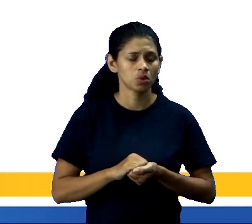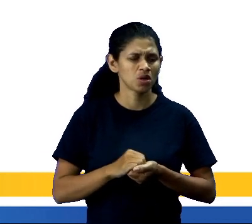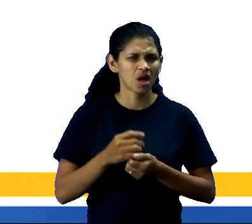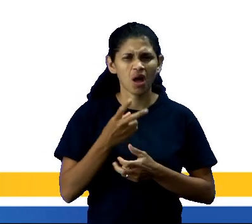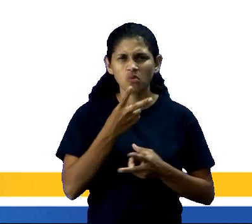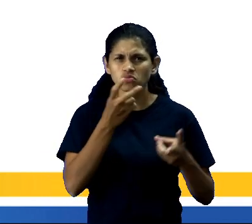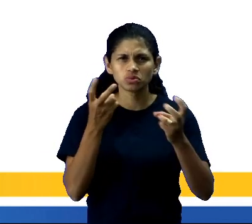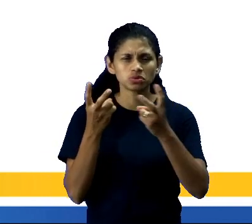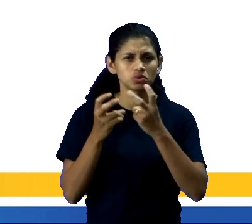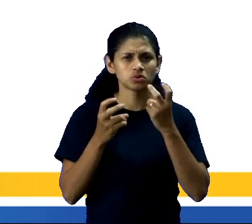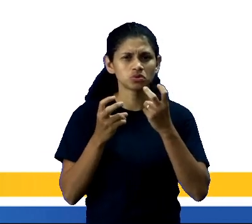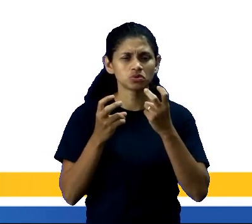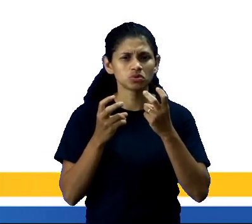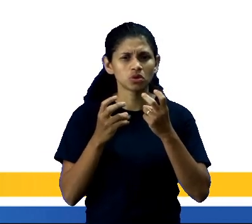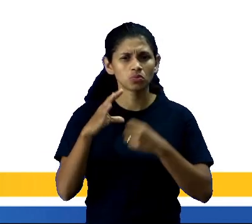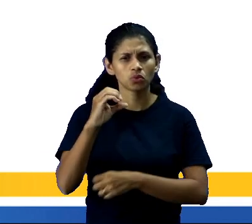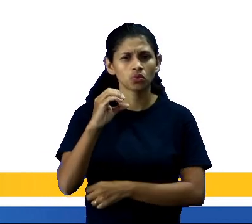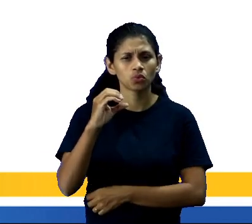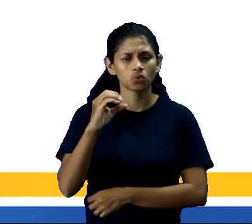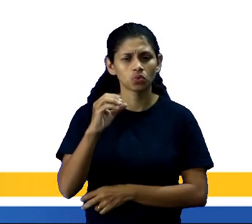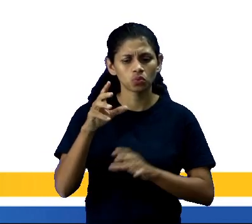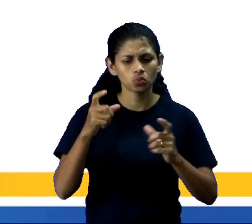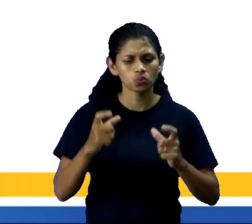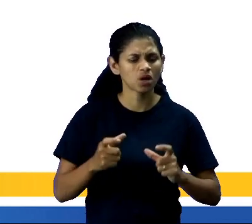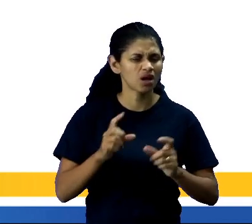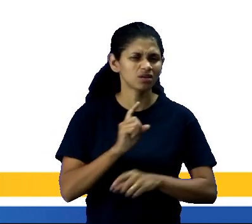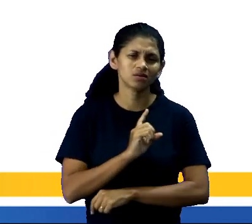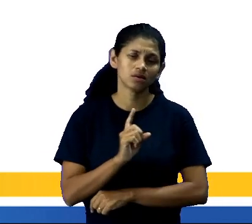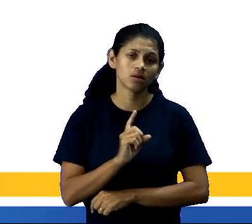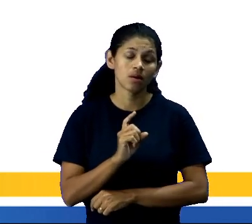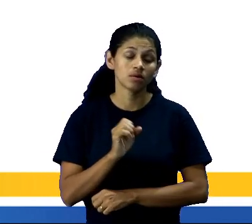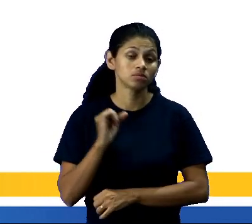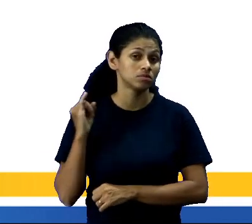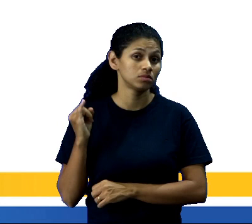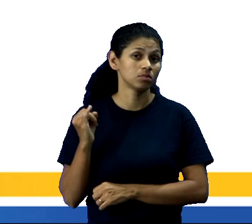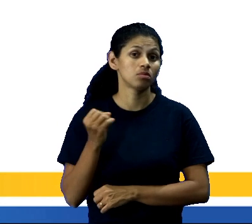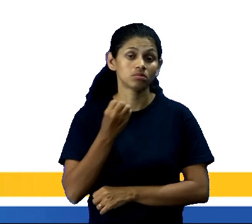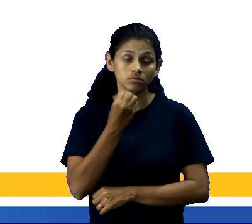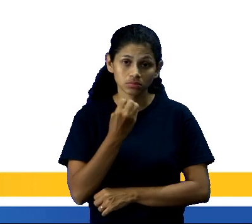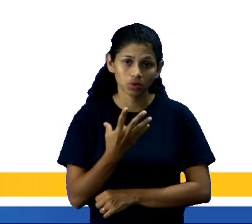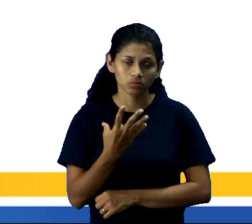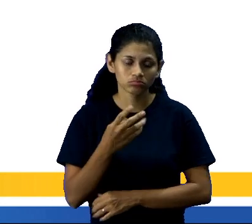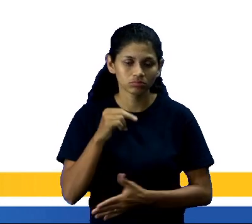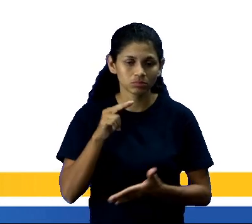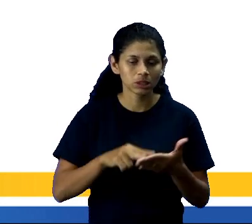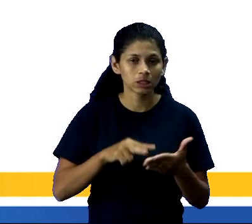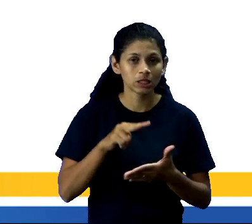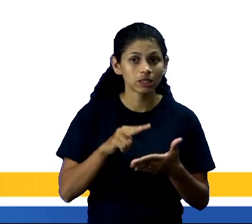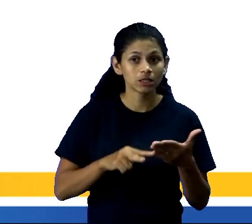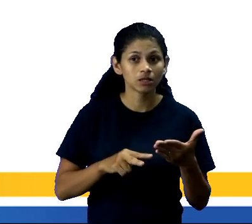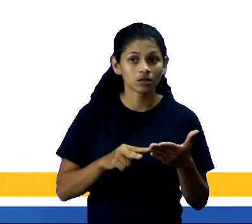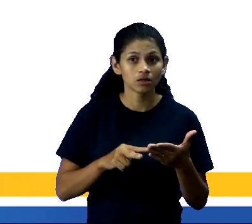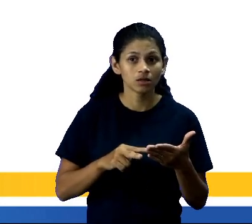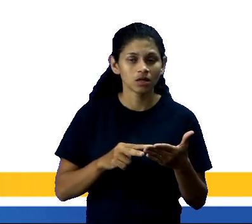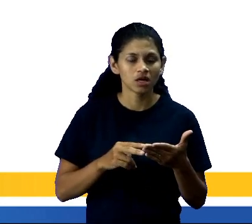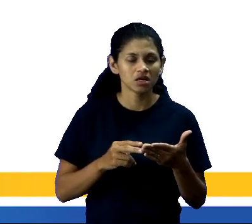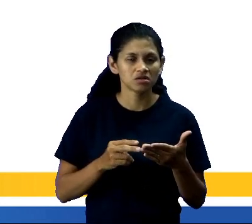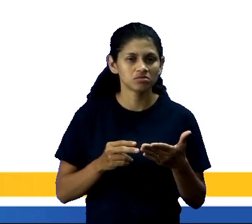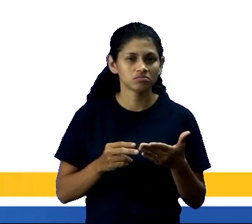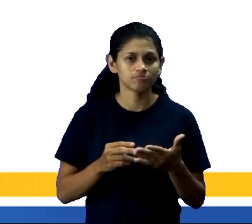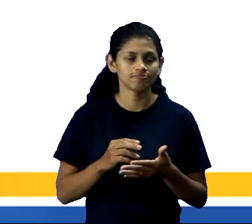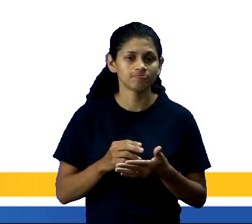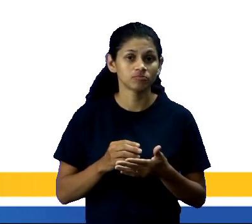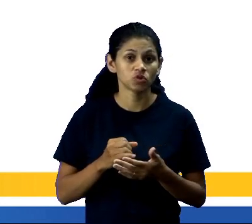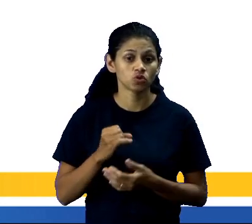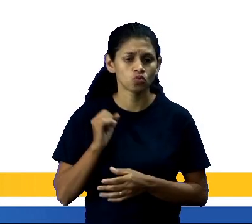de contexto. Gostei muito do livro, ainda assim. Dica: leia sem pretensão. O objetivo é entreter e